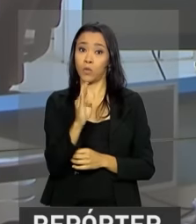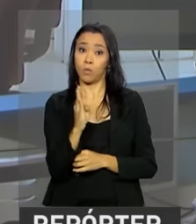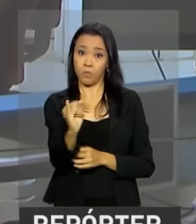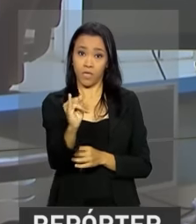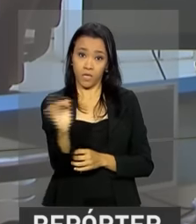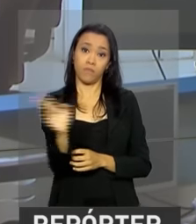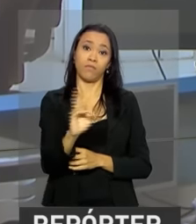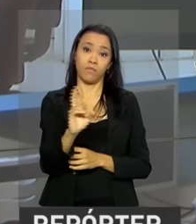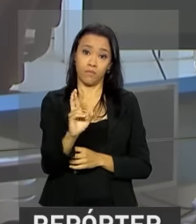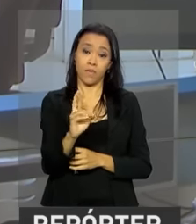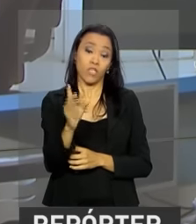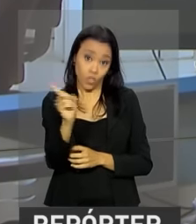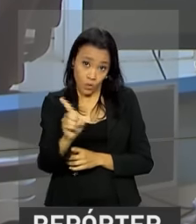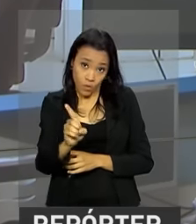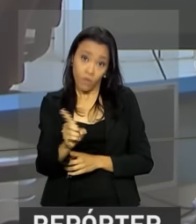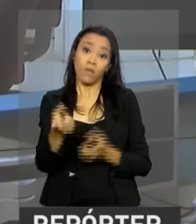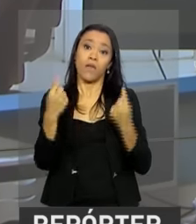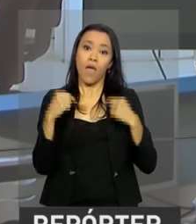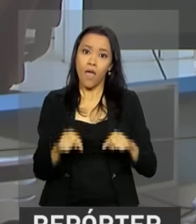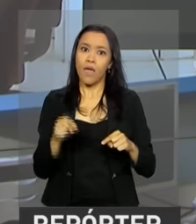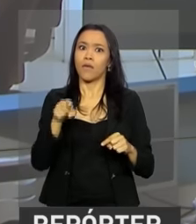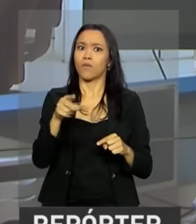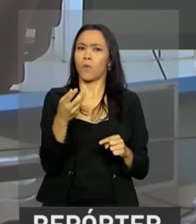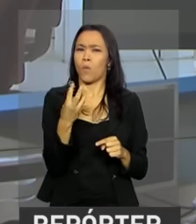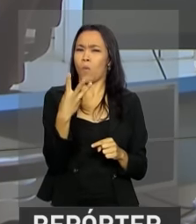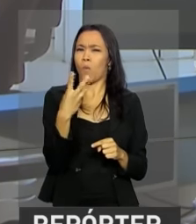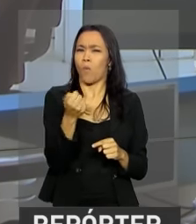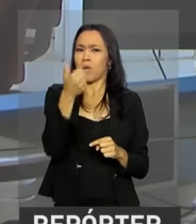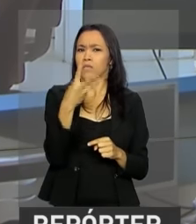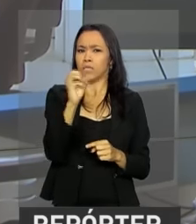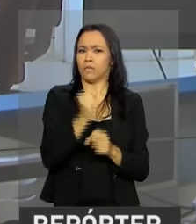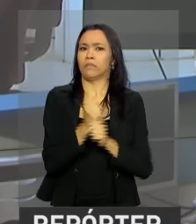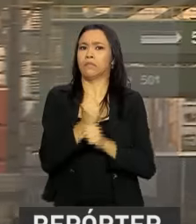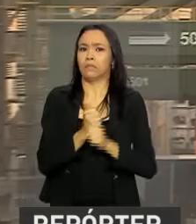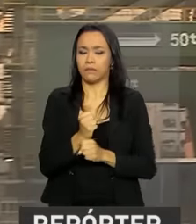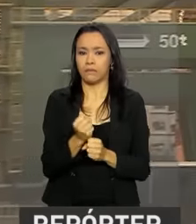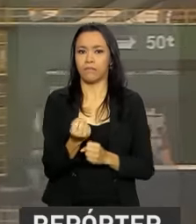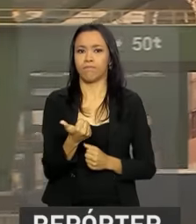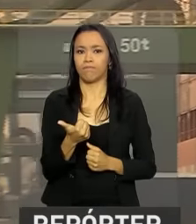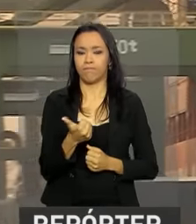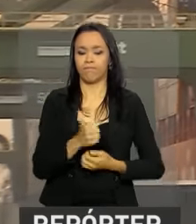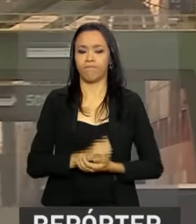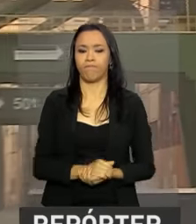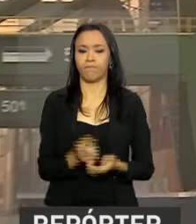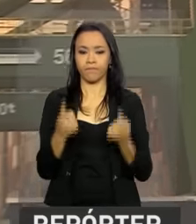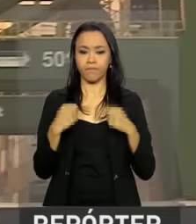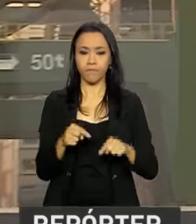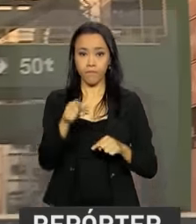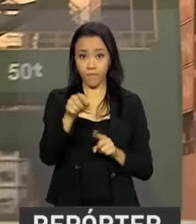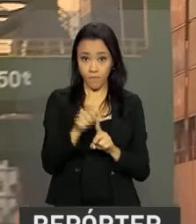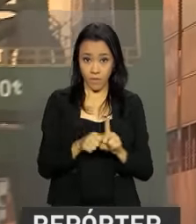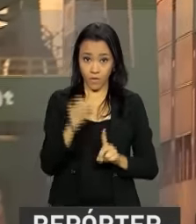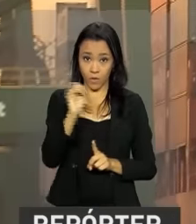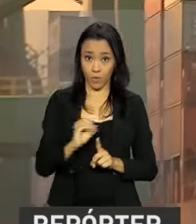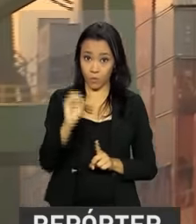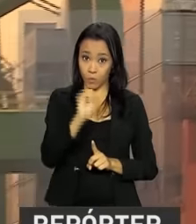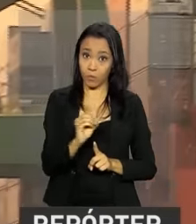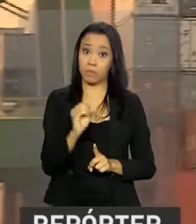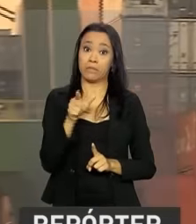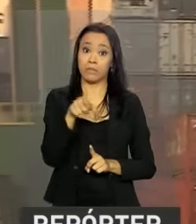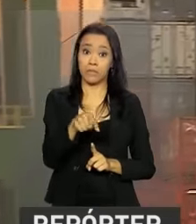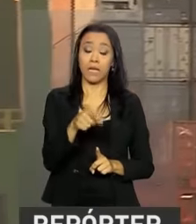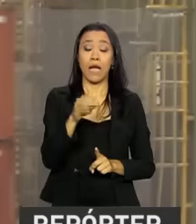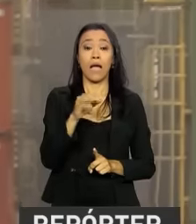balança comercial para o período em quase 30 anos o melhor outubro em 5 anos a